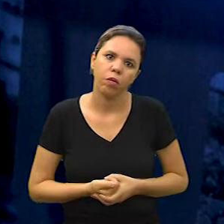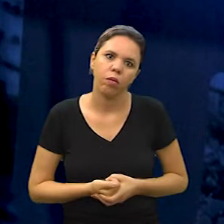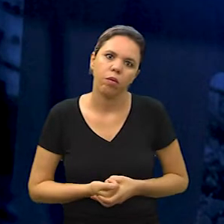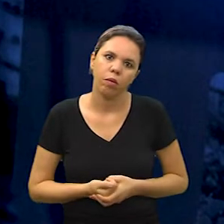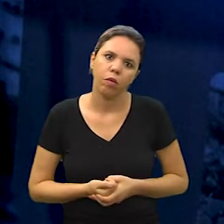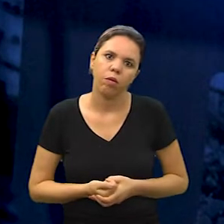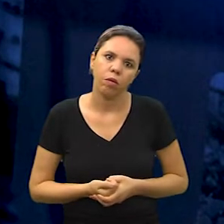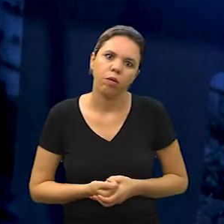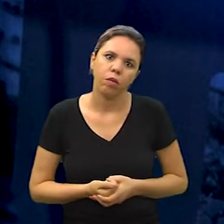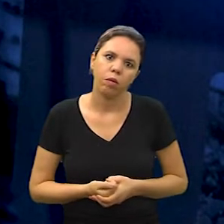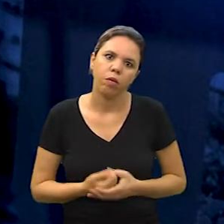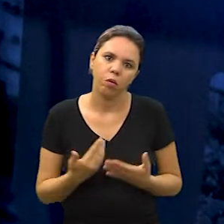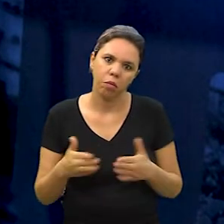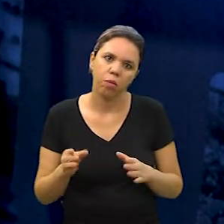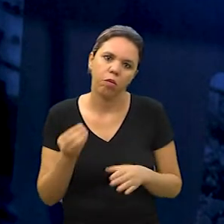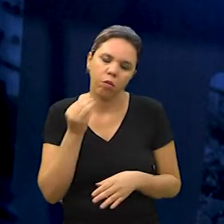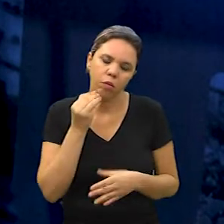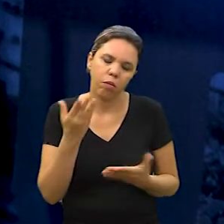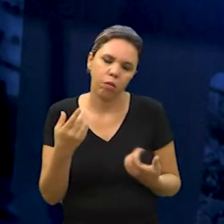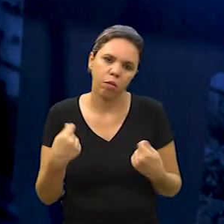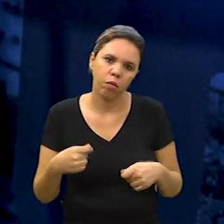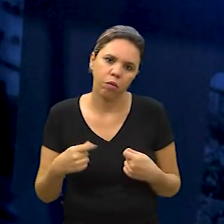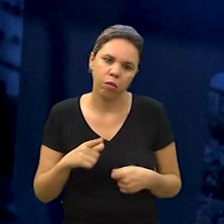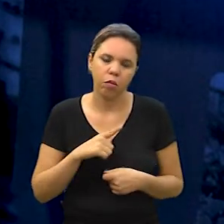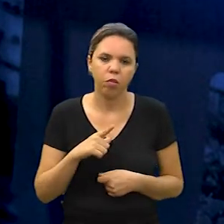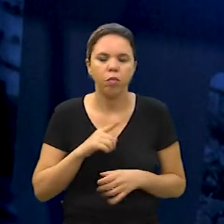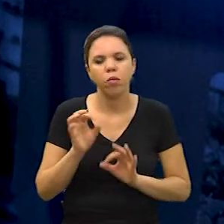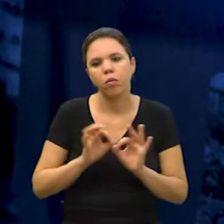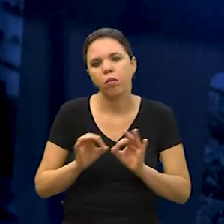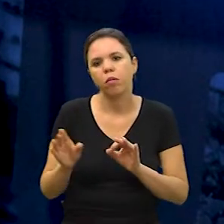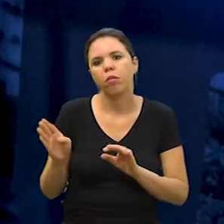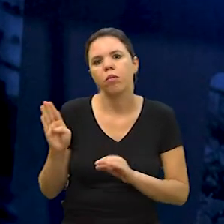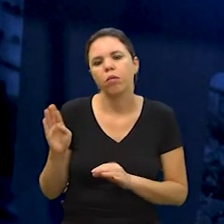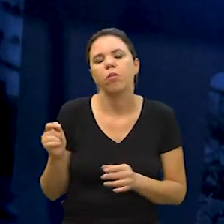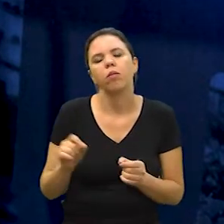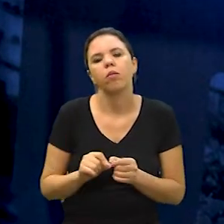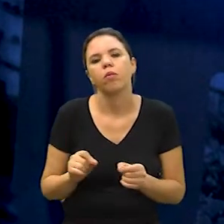Abre muito mercado. É preciso ter um plano B?